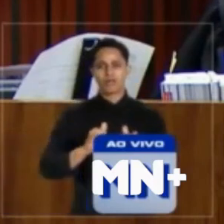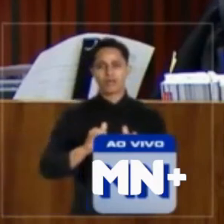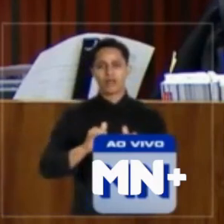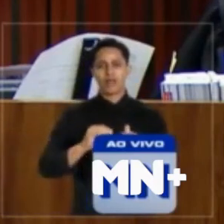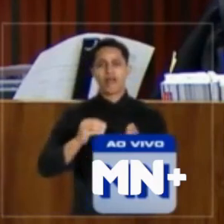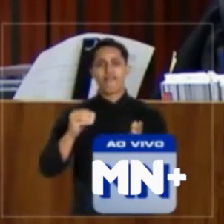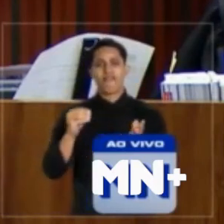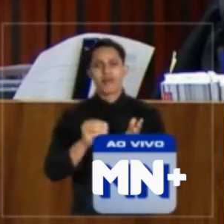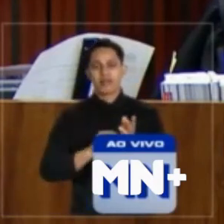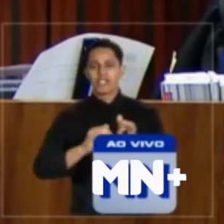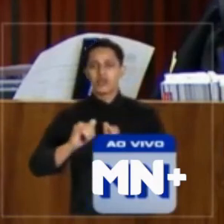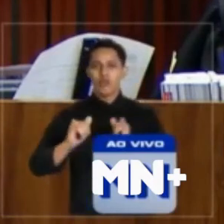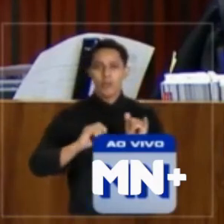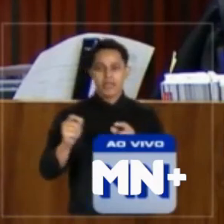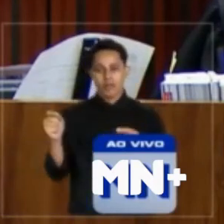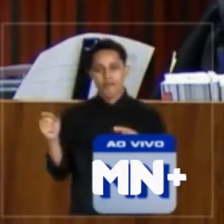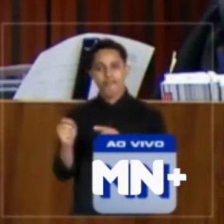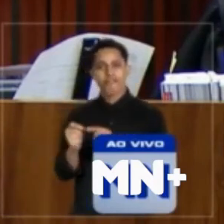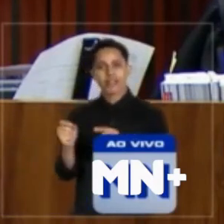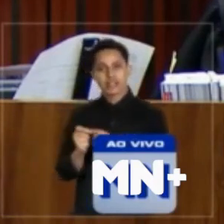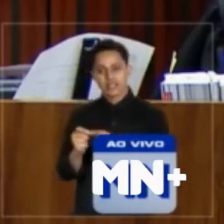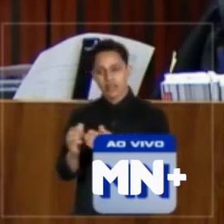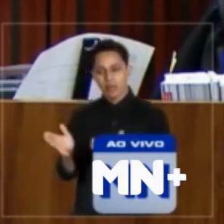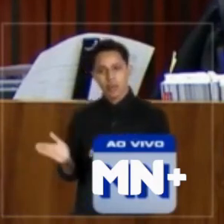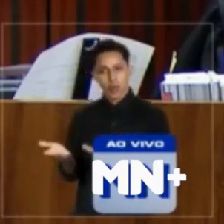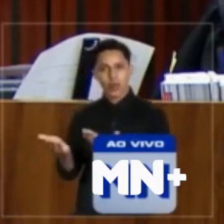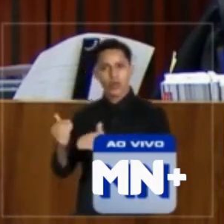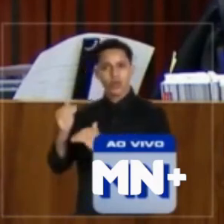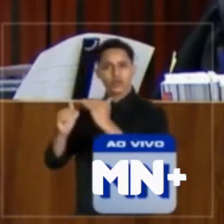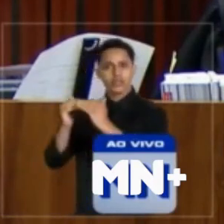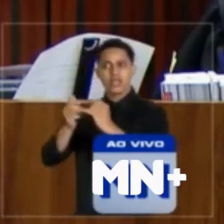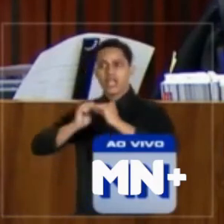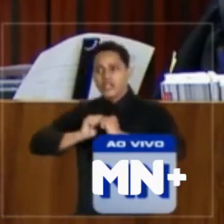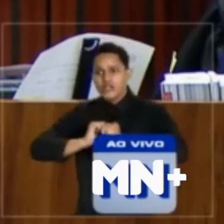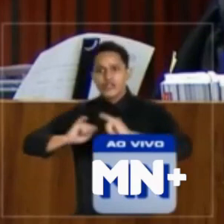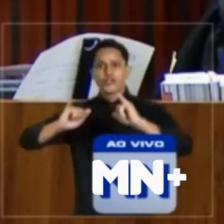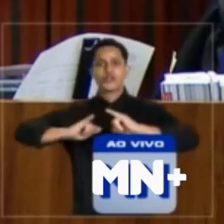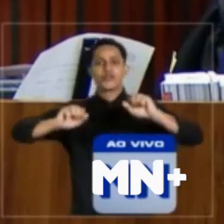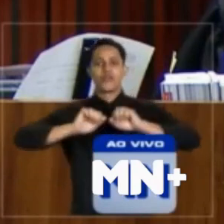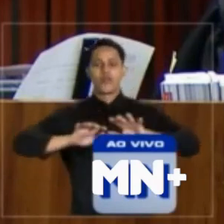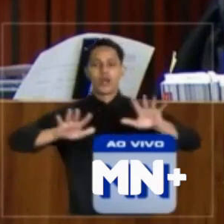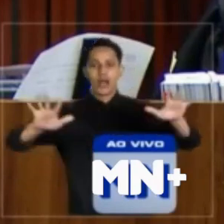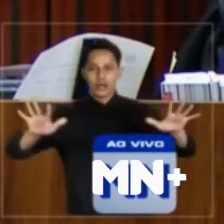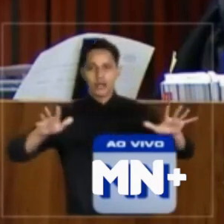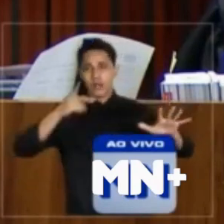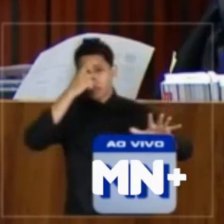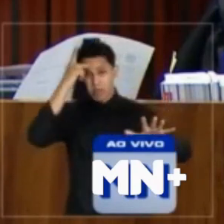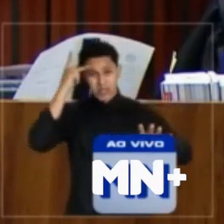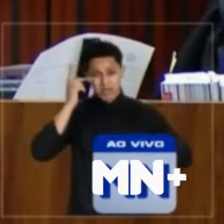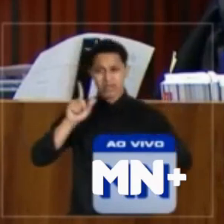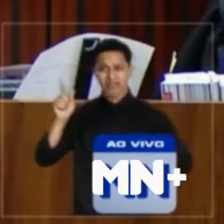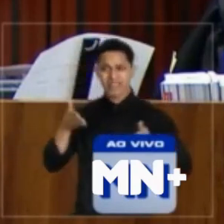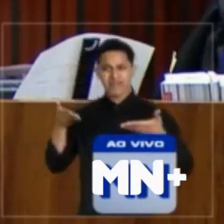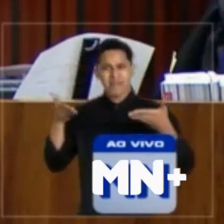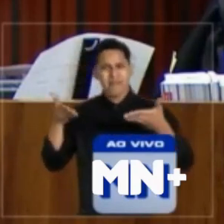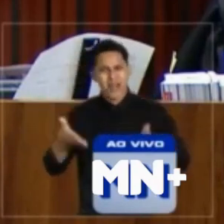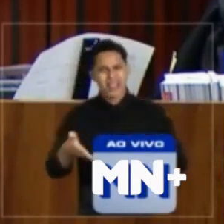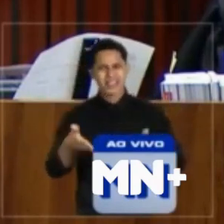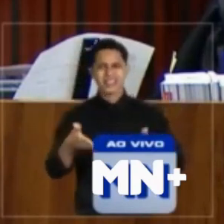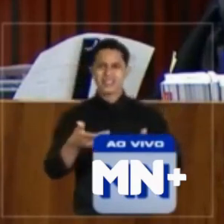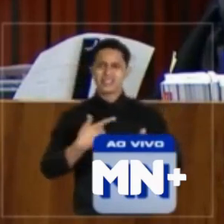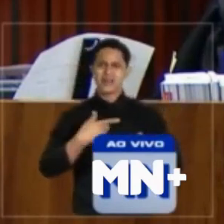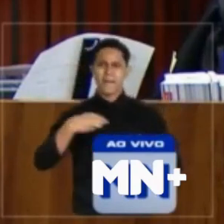desinformação produzida e a partir da produção divulgada por verdadeiros milicianos